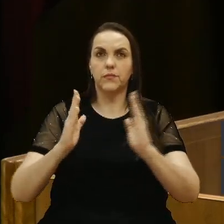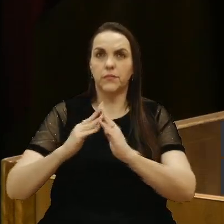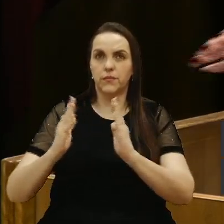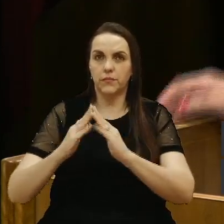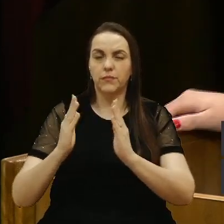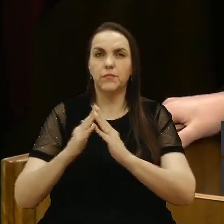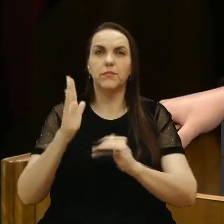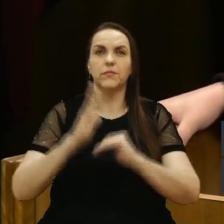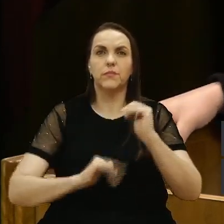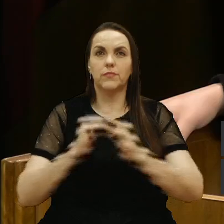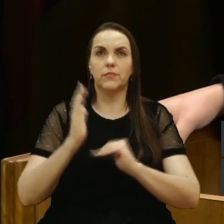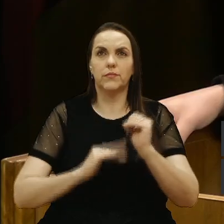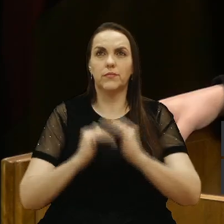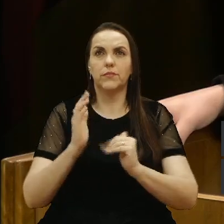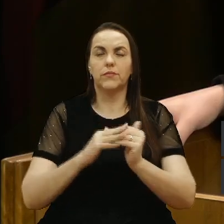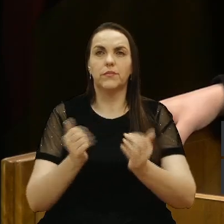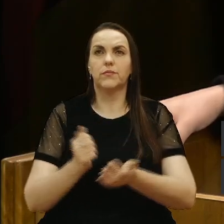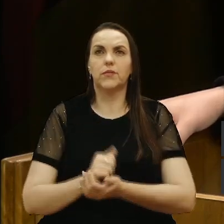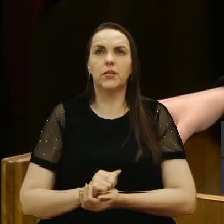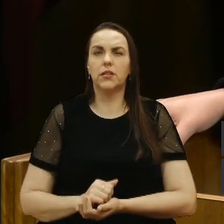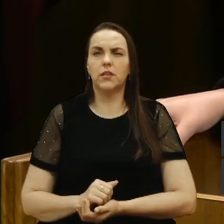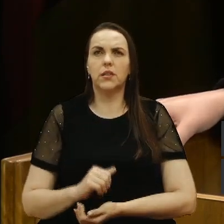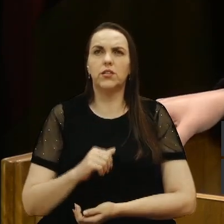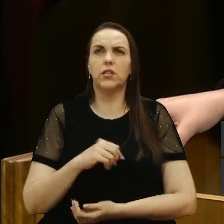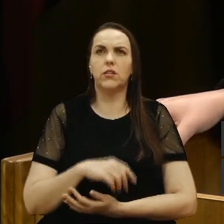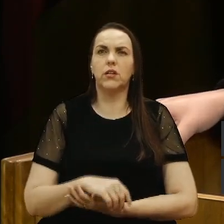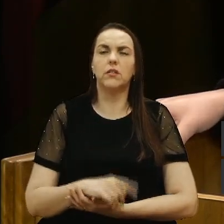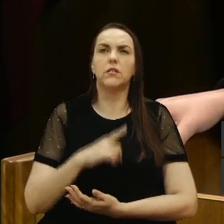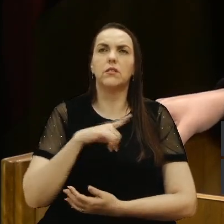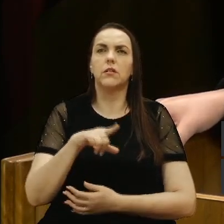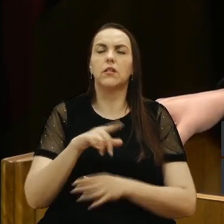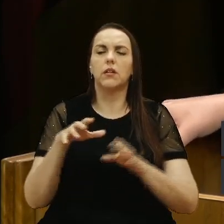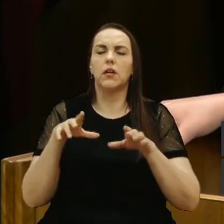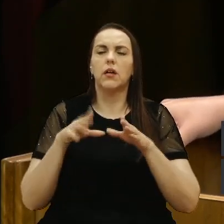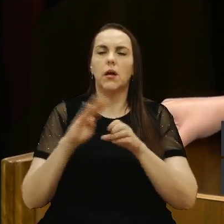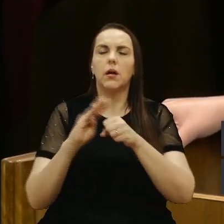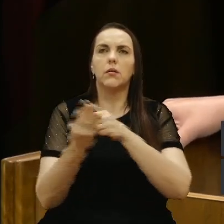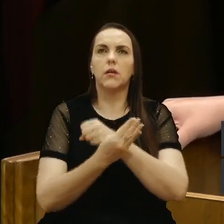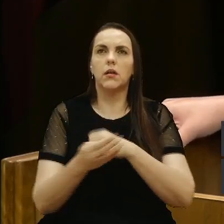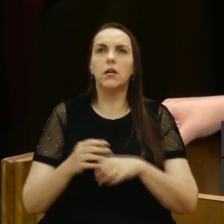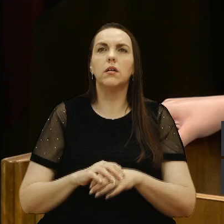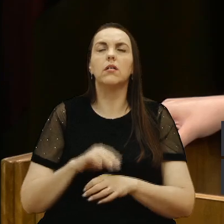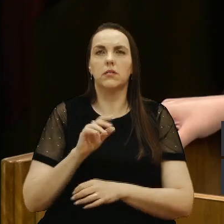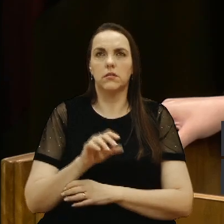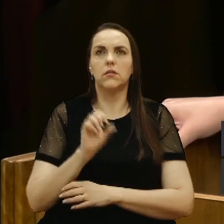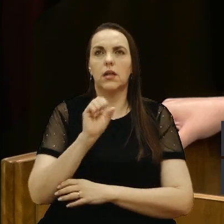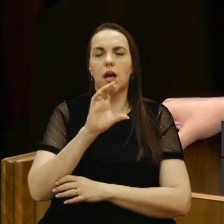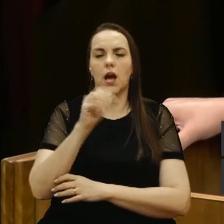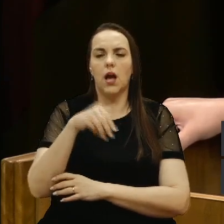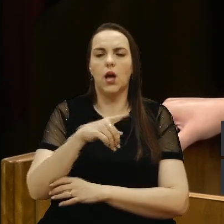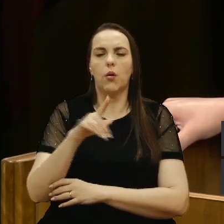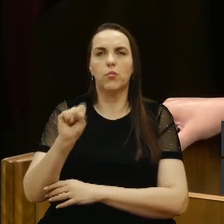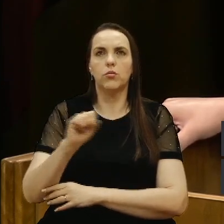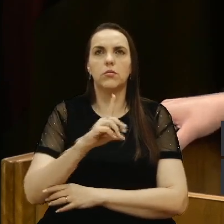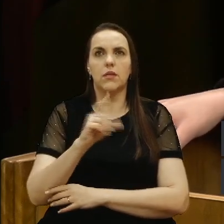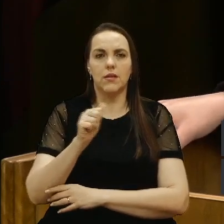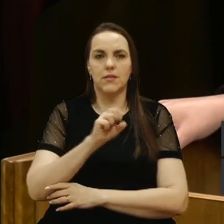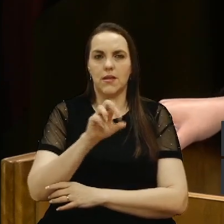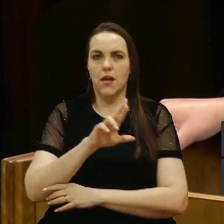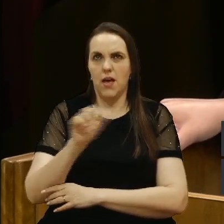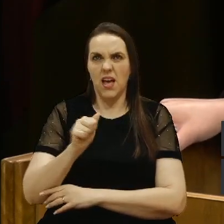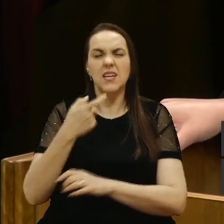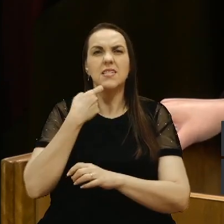serão construídas no loteamento Campos da Serra, através do programa A Casa é Sua. Na